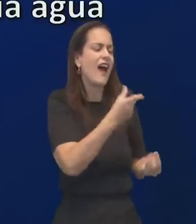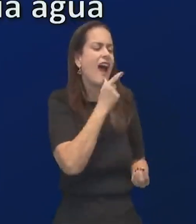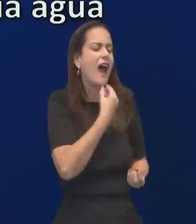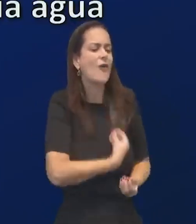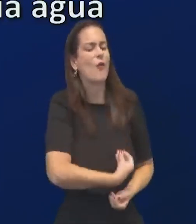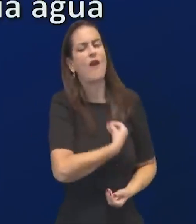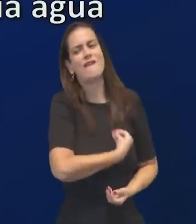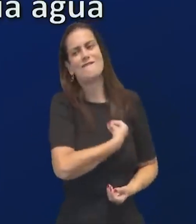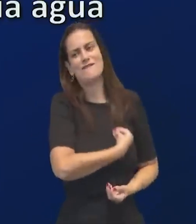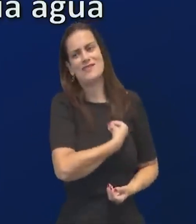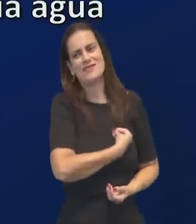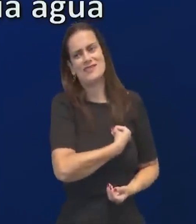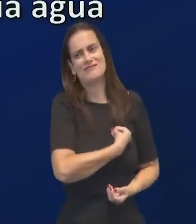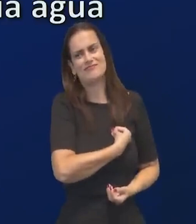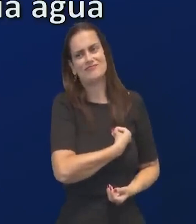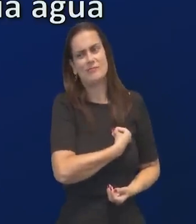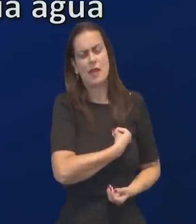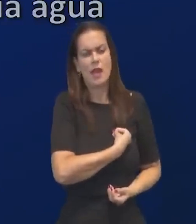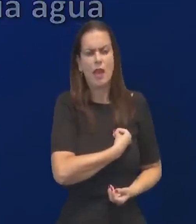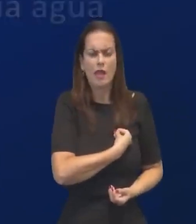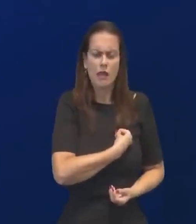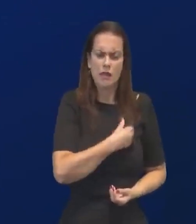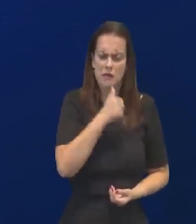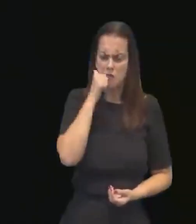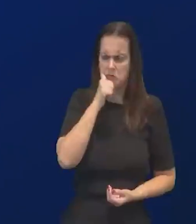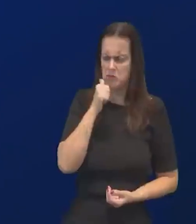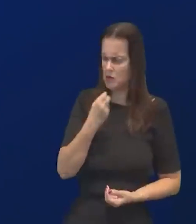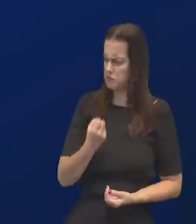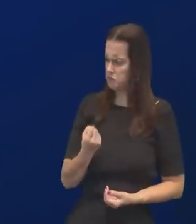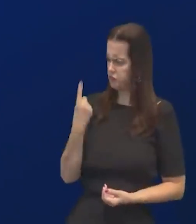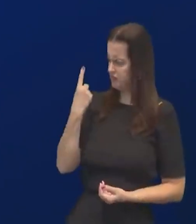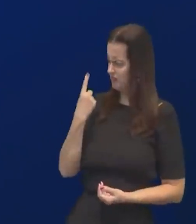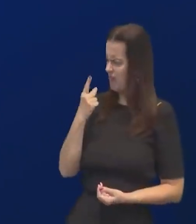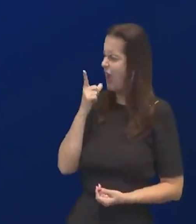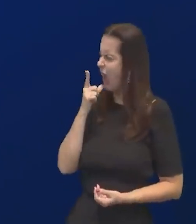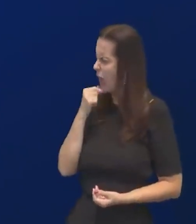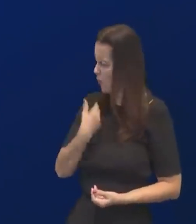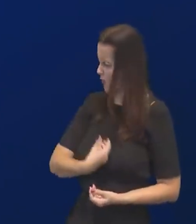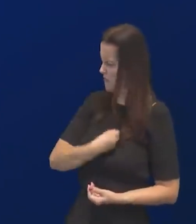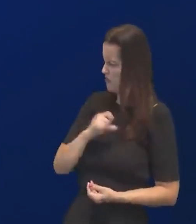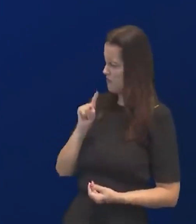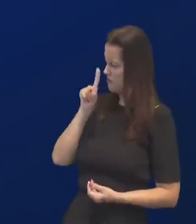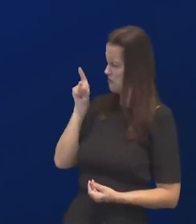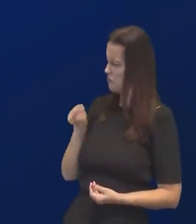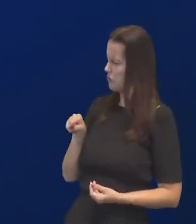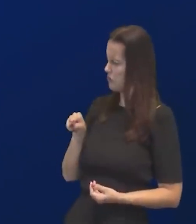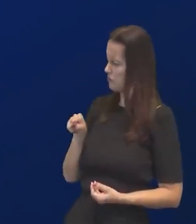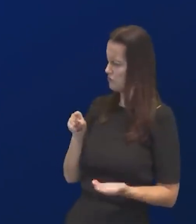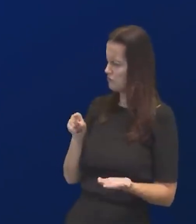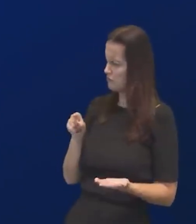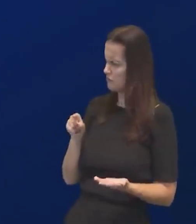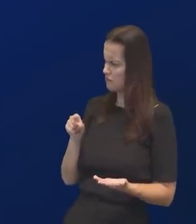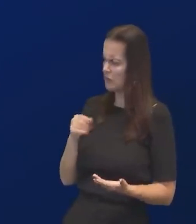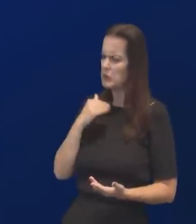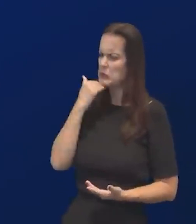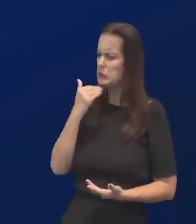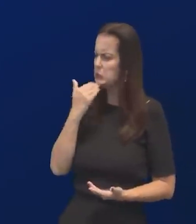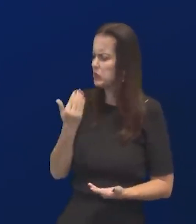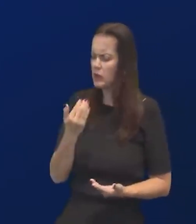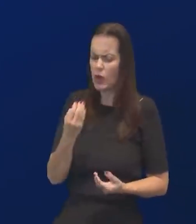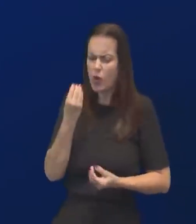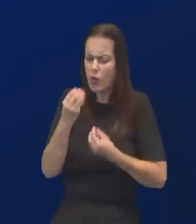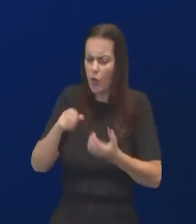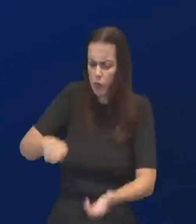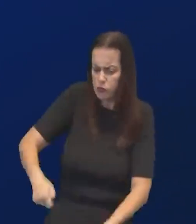haveria dado a água viva. Disse-lhe a mulher: Senhor, tu não tens com que tirá-la,